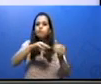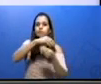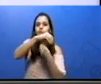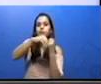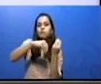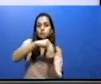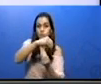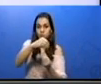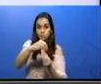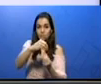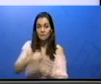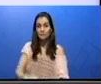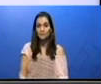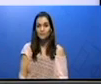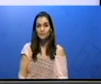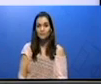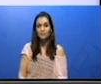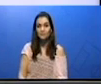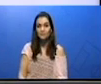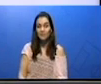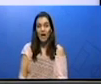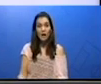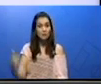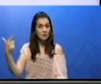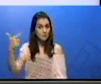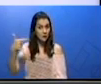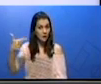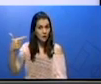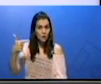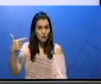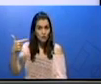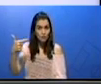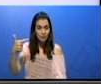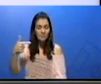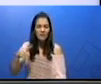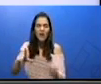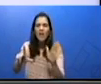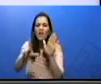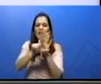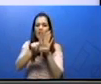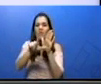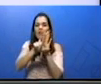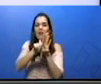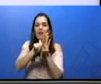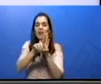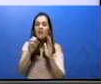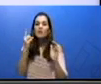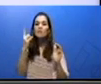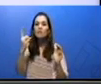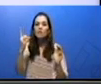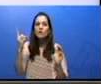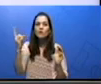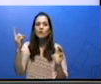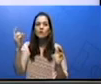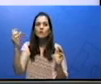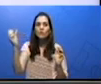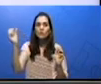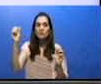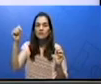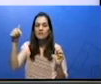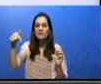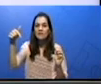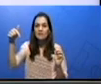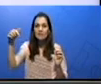ou leis ponderais. A segunda lei foi proposta em 1799 pelo químico